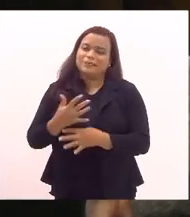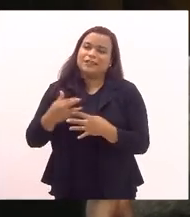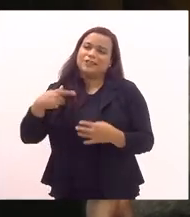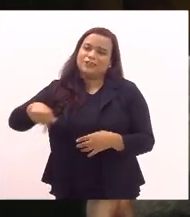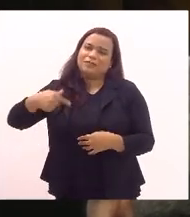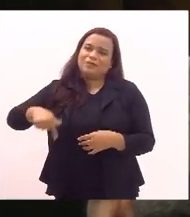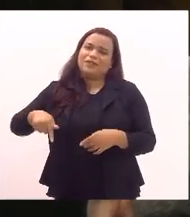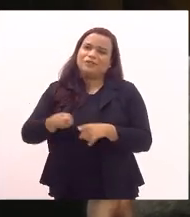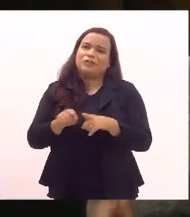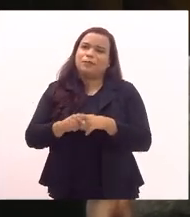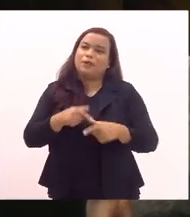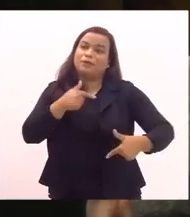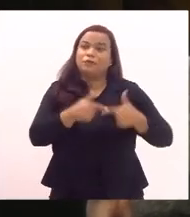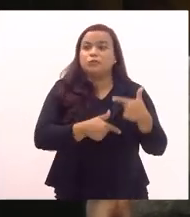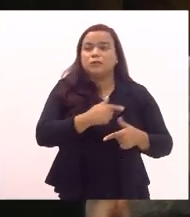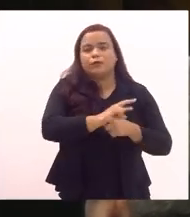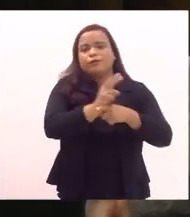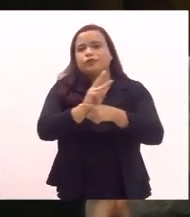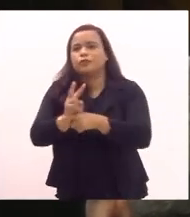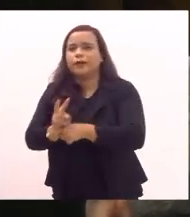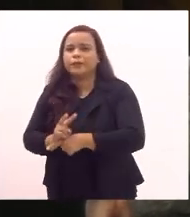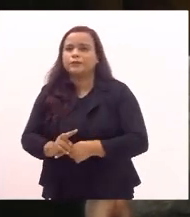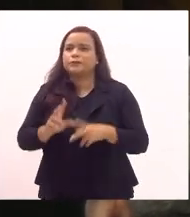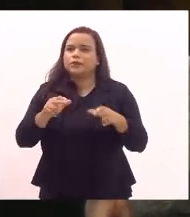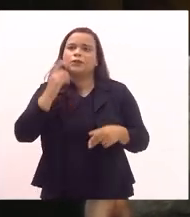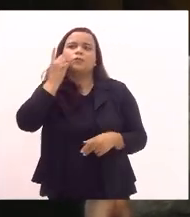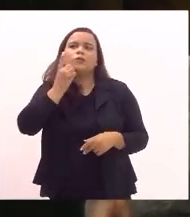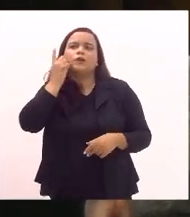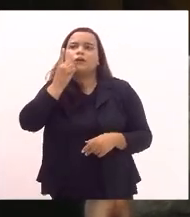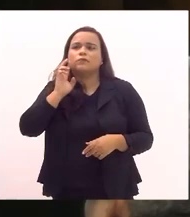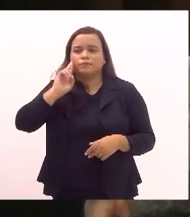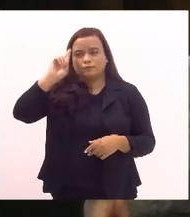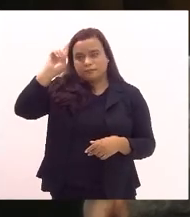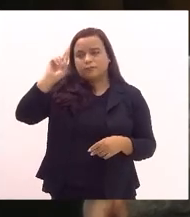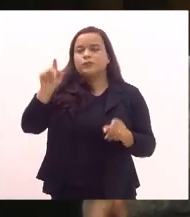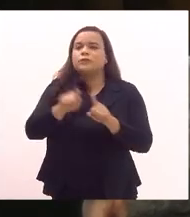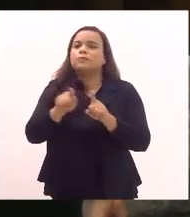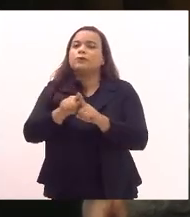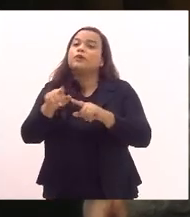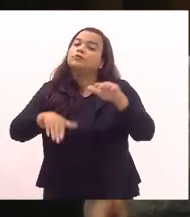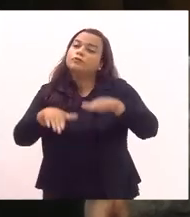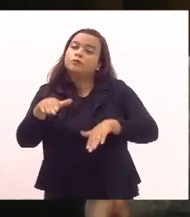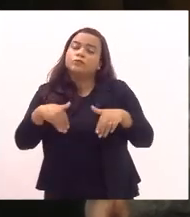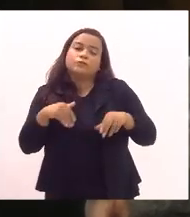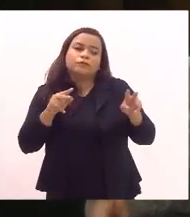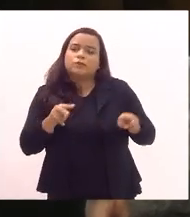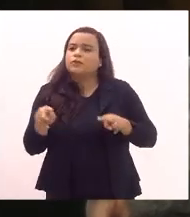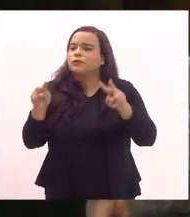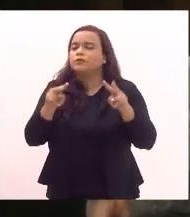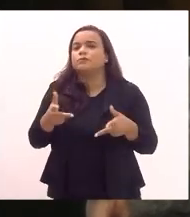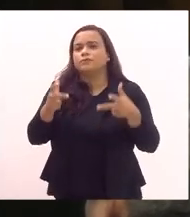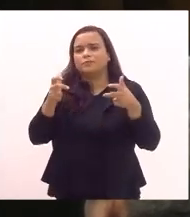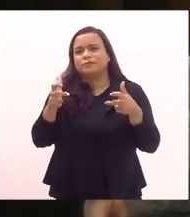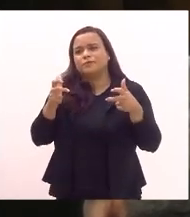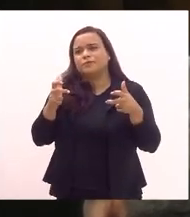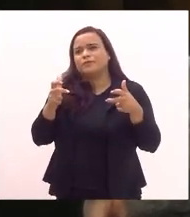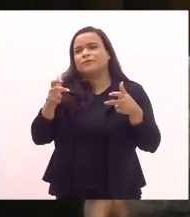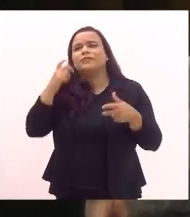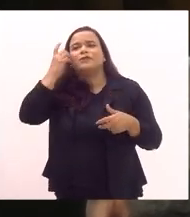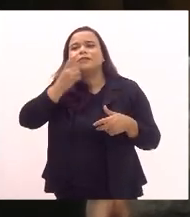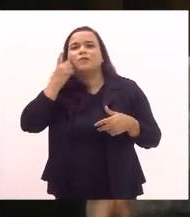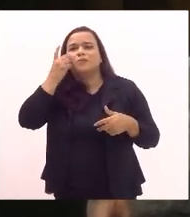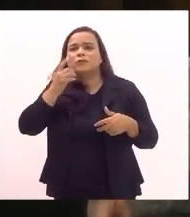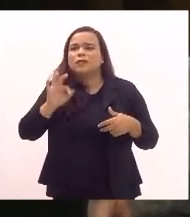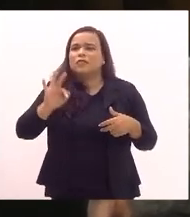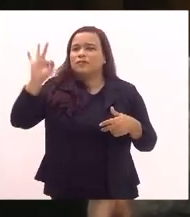fazendo a minha função de fiscalização como deputada e algumas muitas as outras vezes tão bem me pego como uma